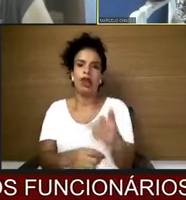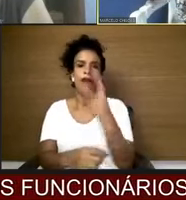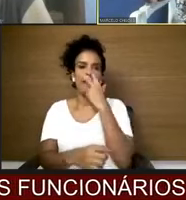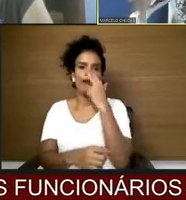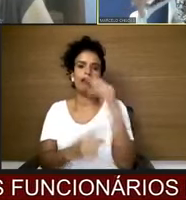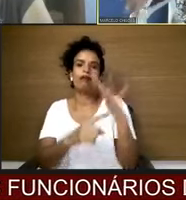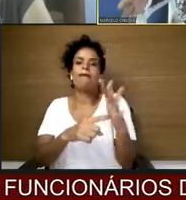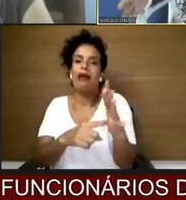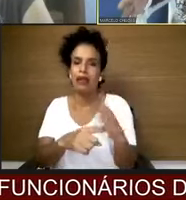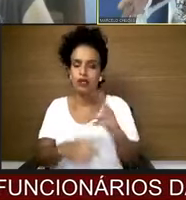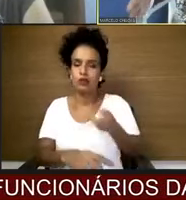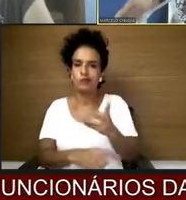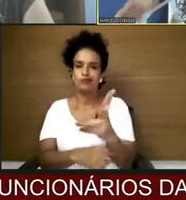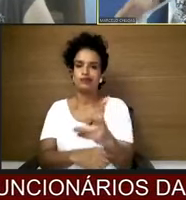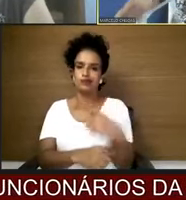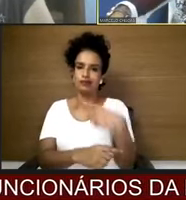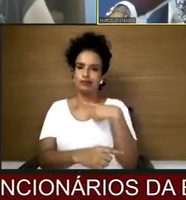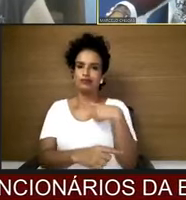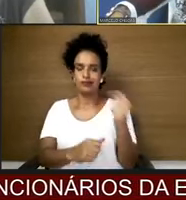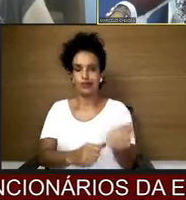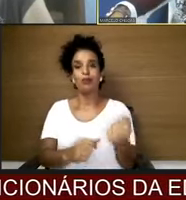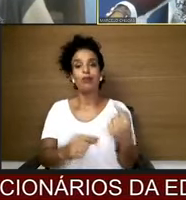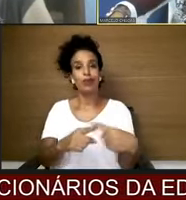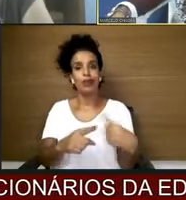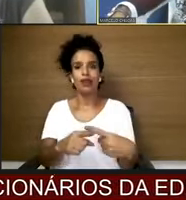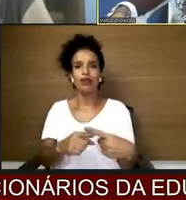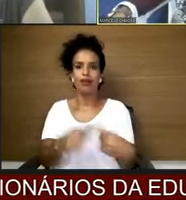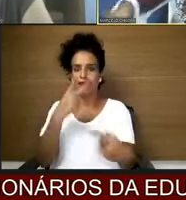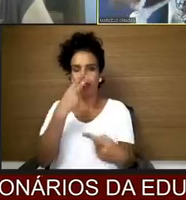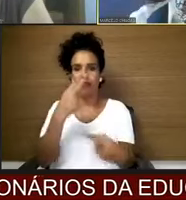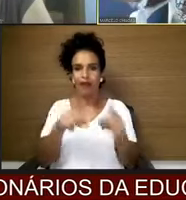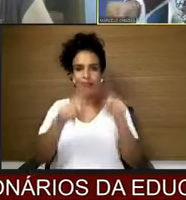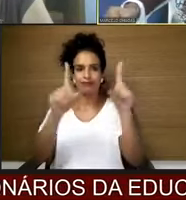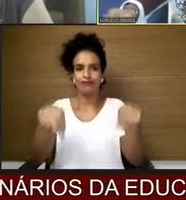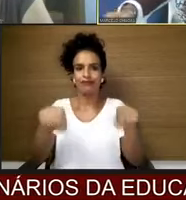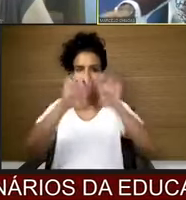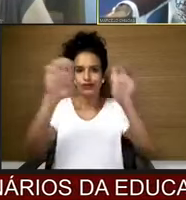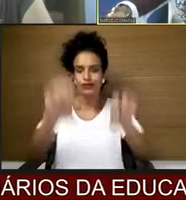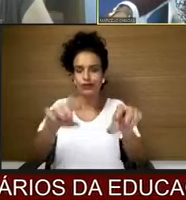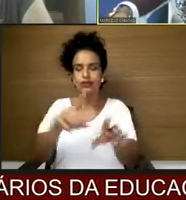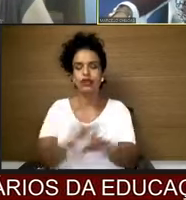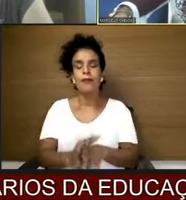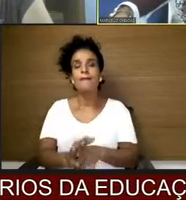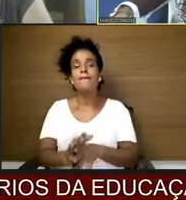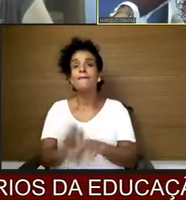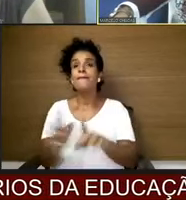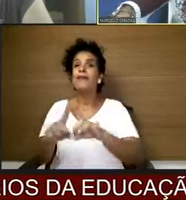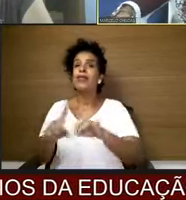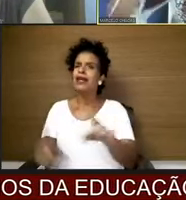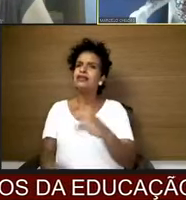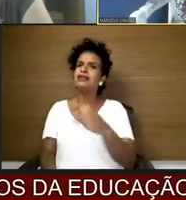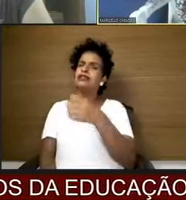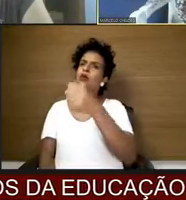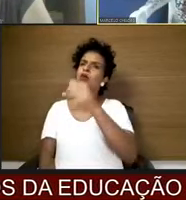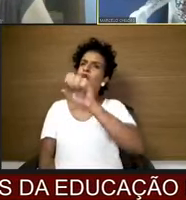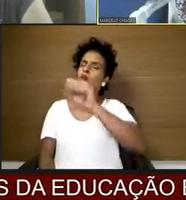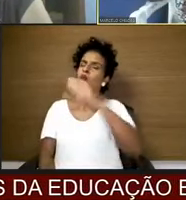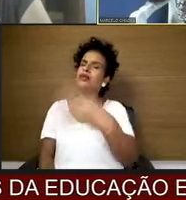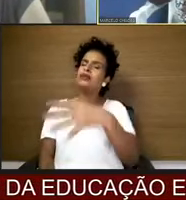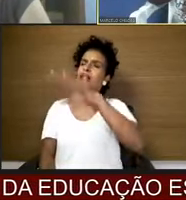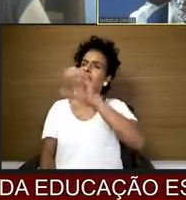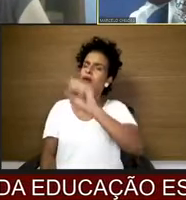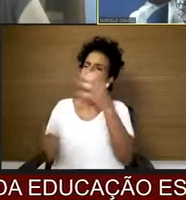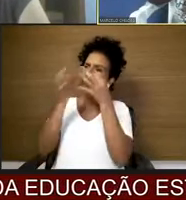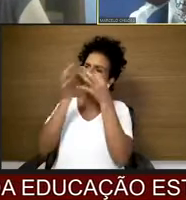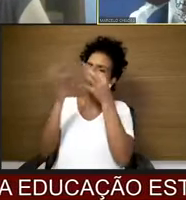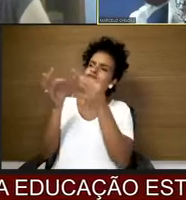dizendo. Porque é assim que funciona. Mas essa resolução 48, ela me chamou a atenção porque ela eleva, entre